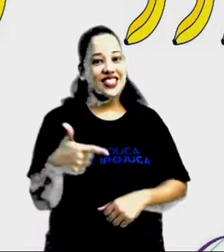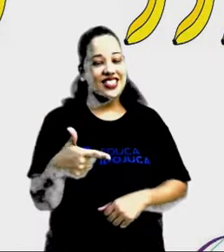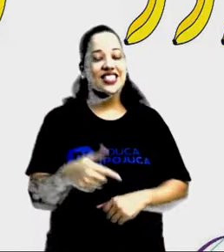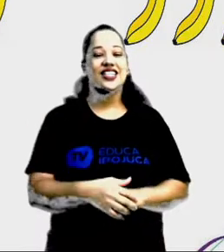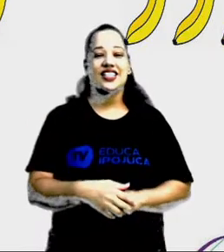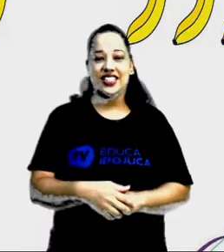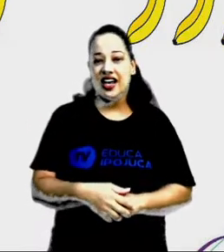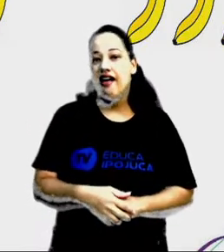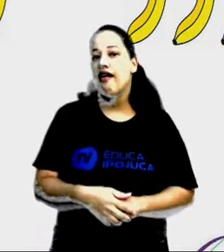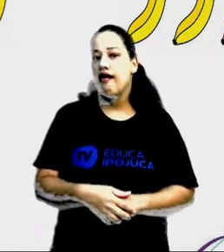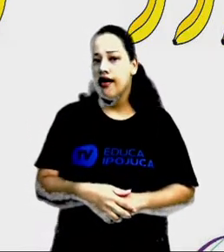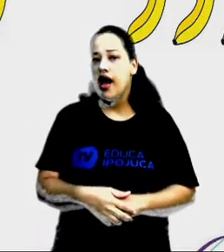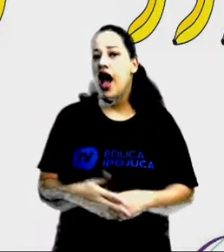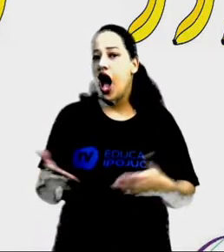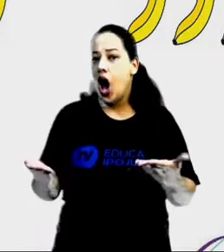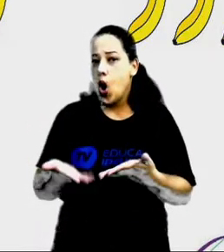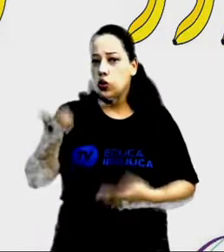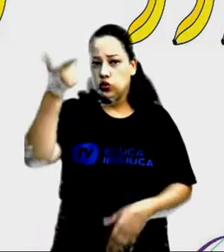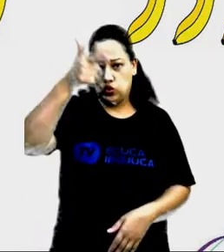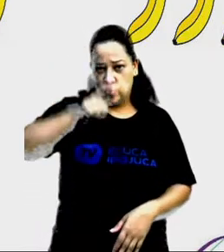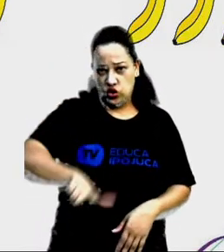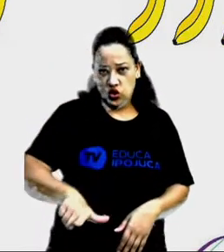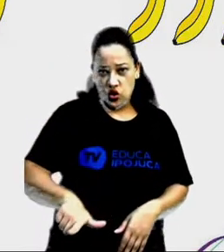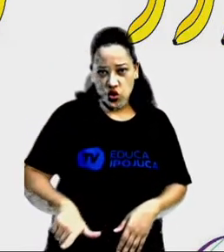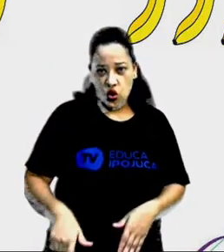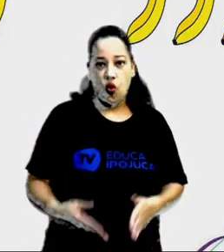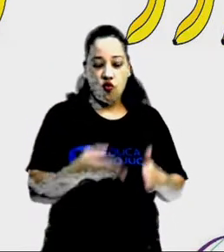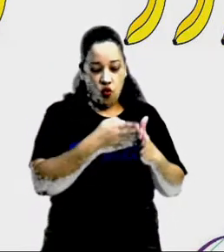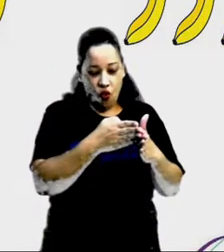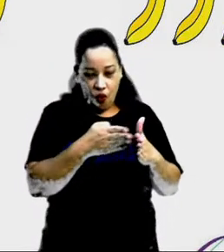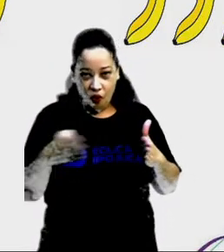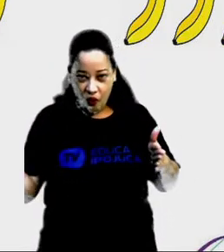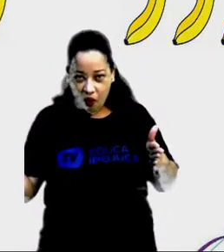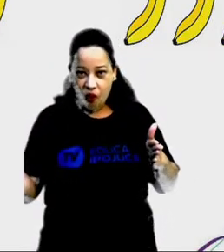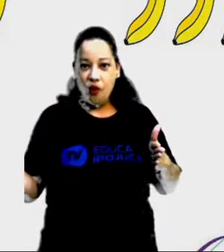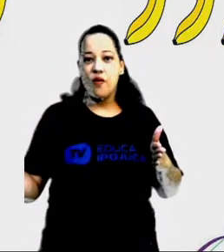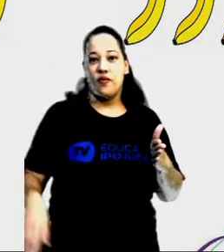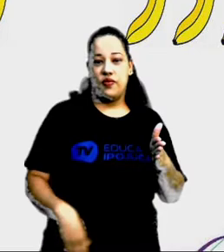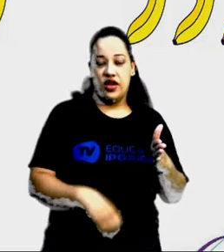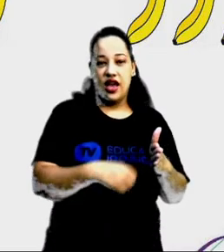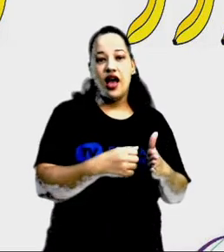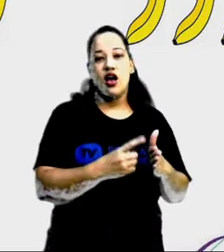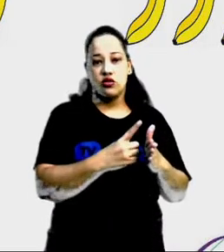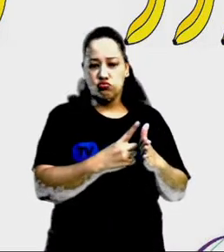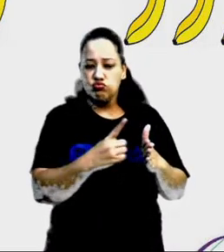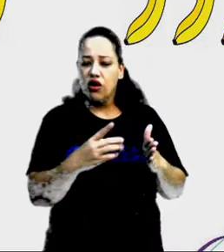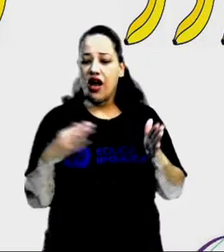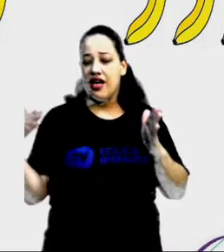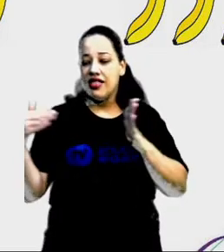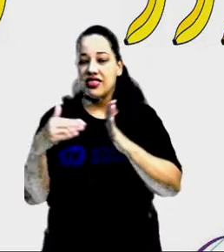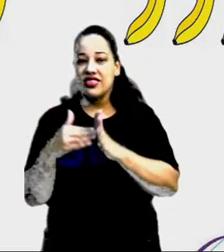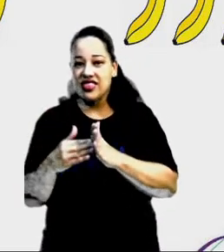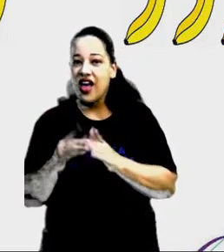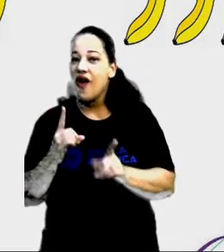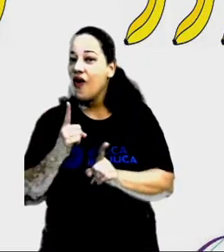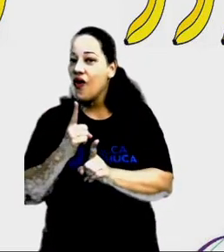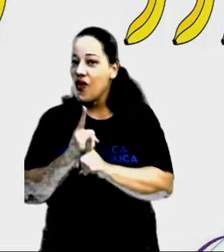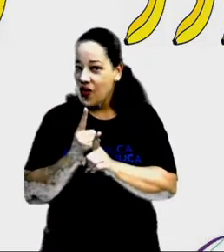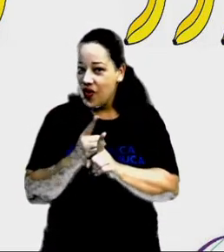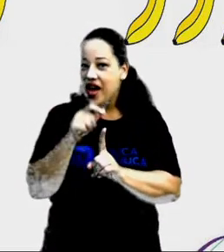12. Vamos contar novamente lá do começo, de 1 até achar a banana do